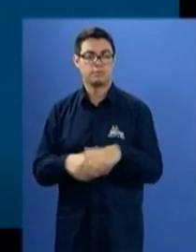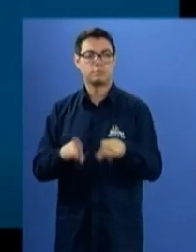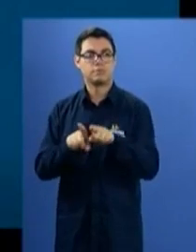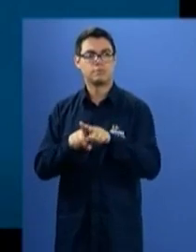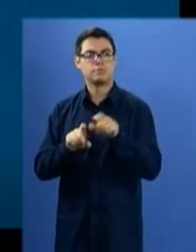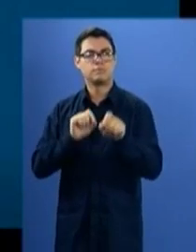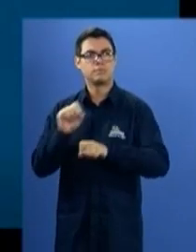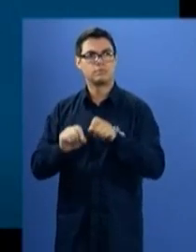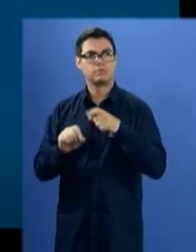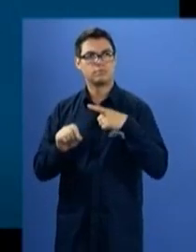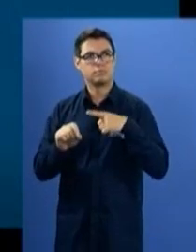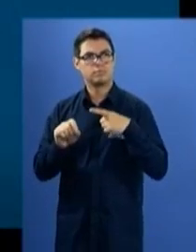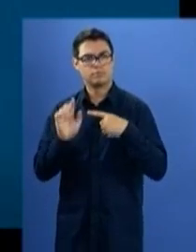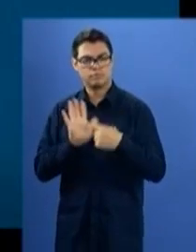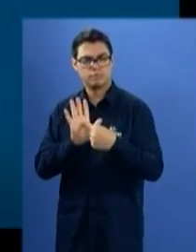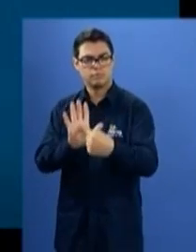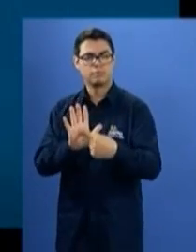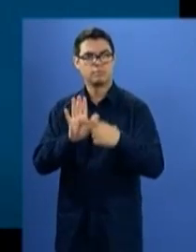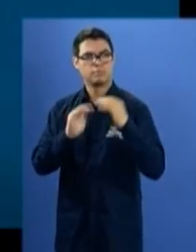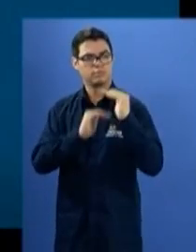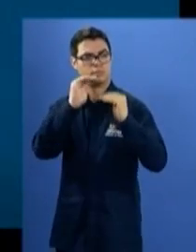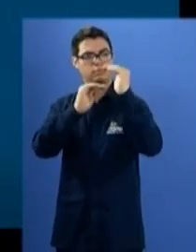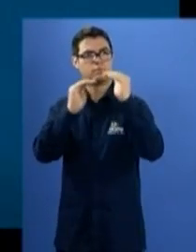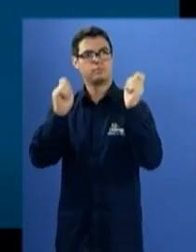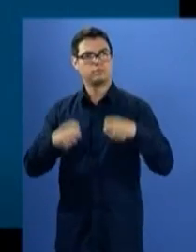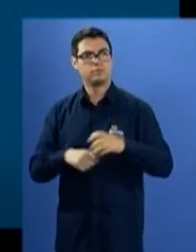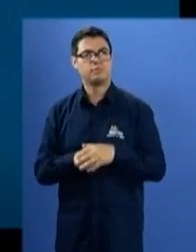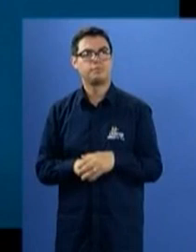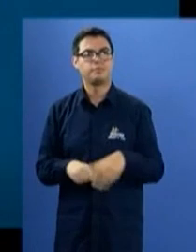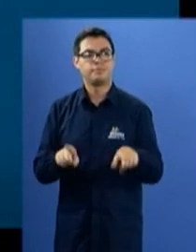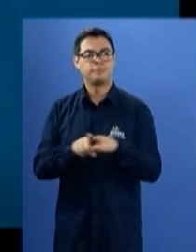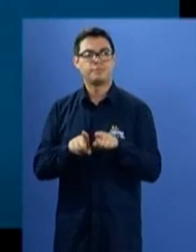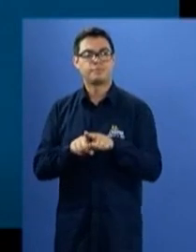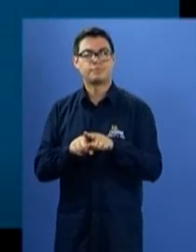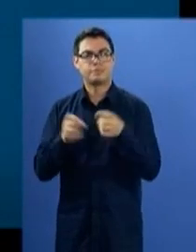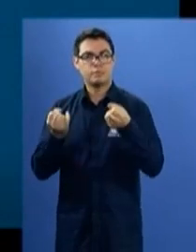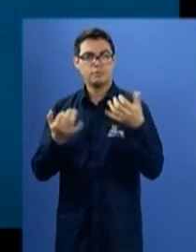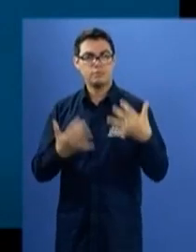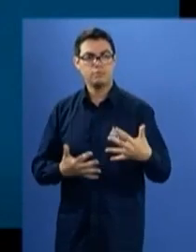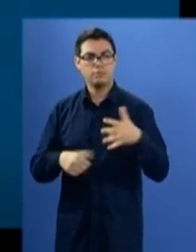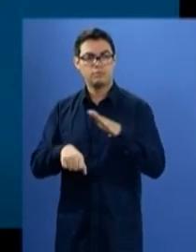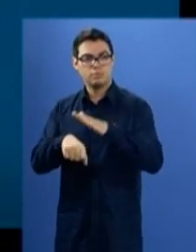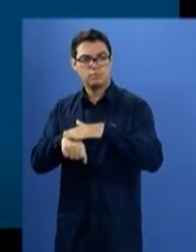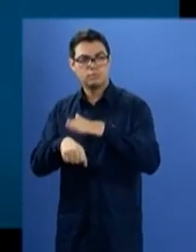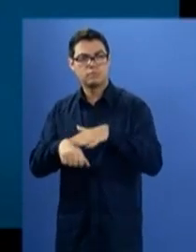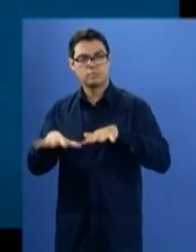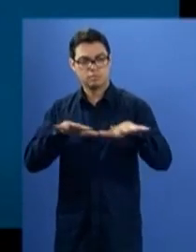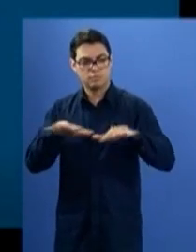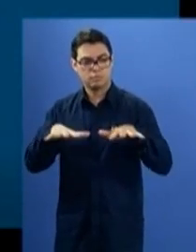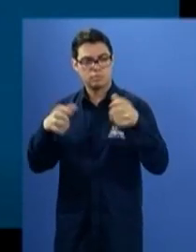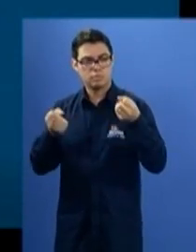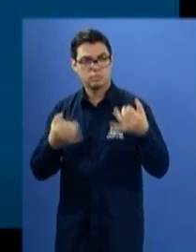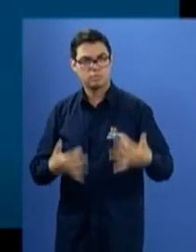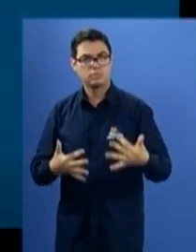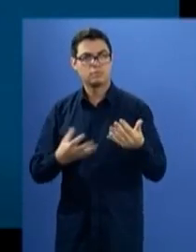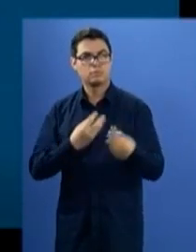os indicadores de desempenho? Falaremos também sobre tempos e movimentos. Qual